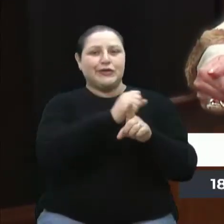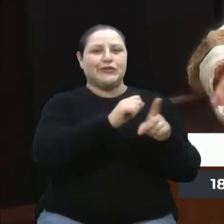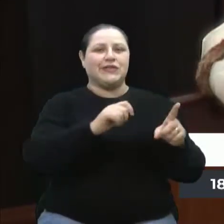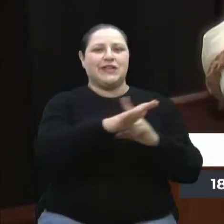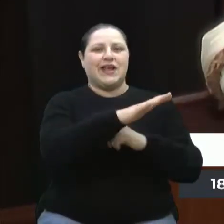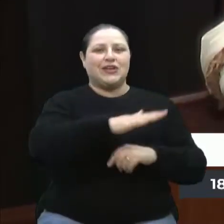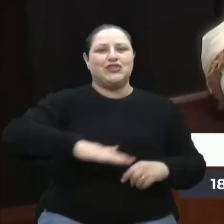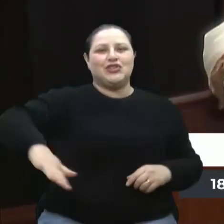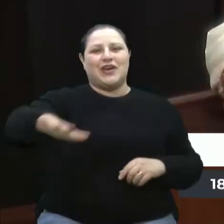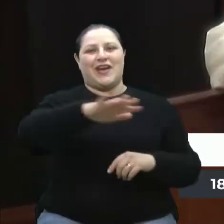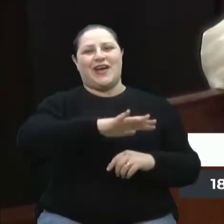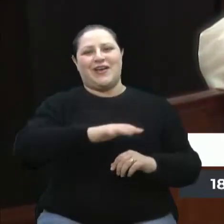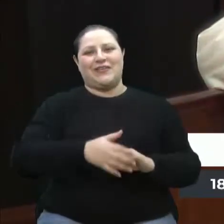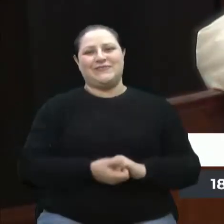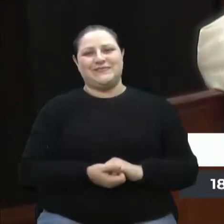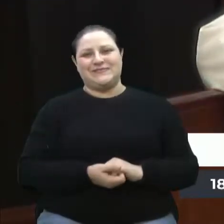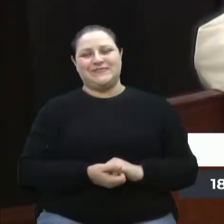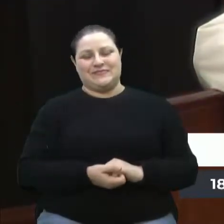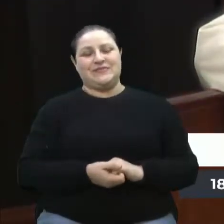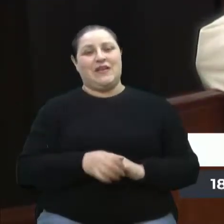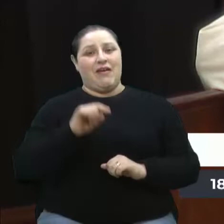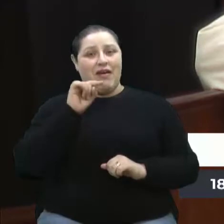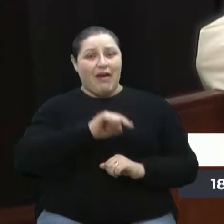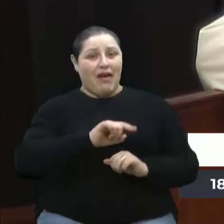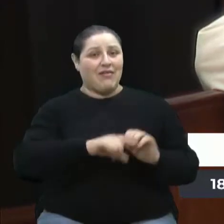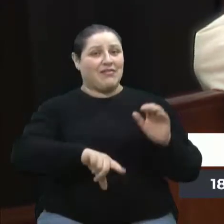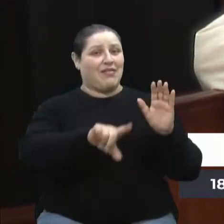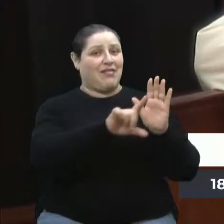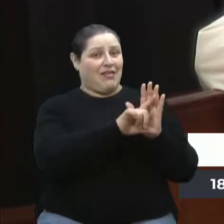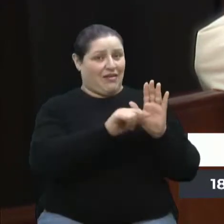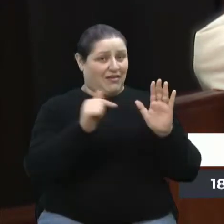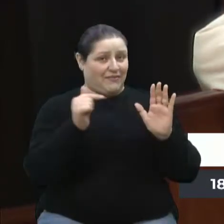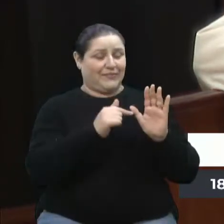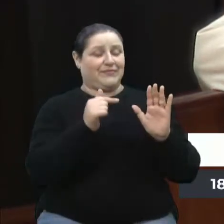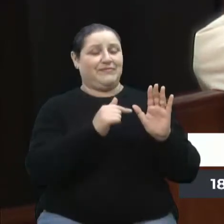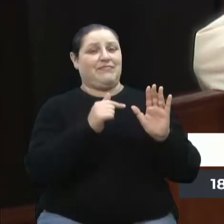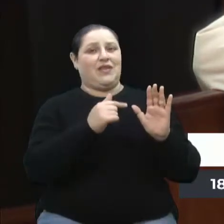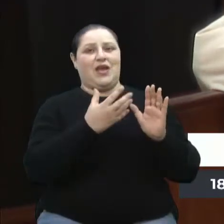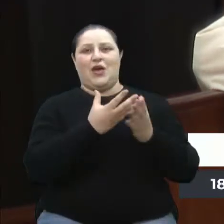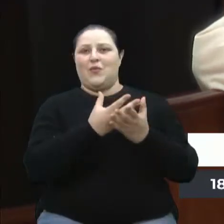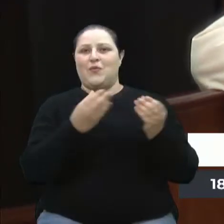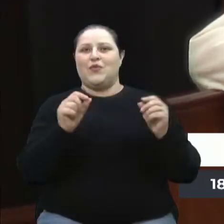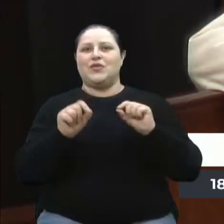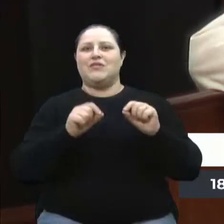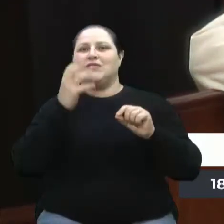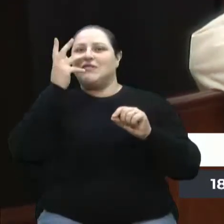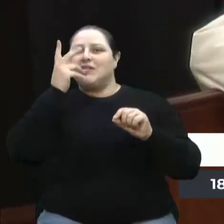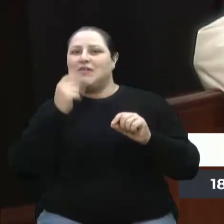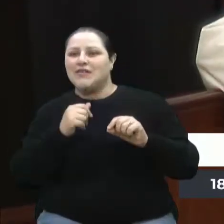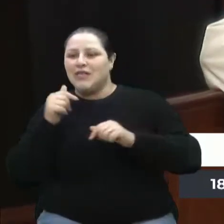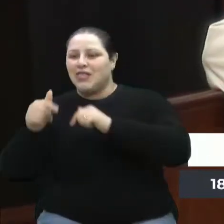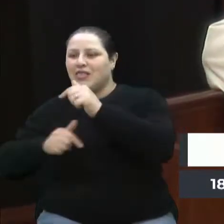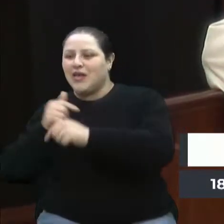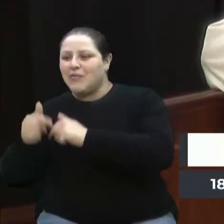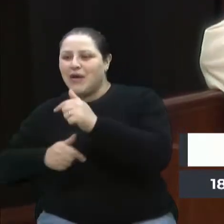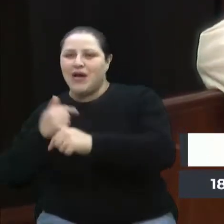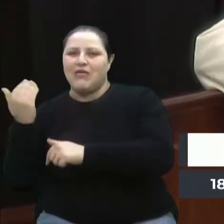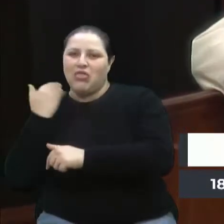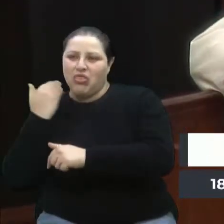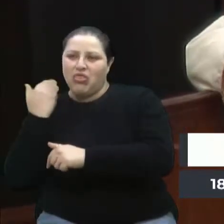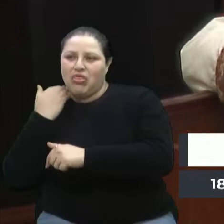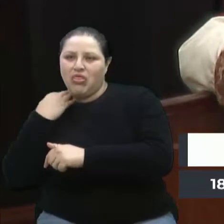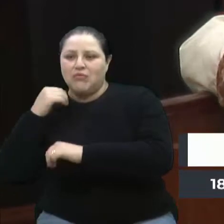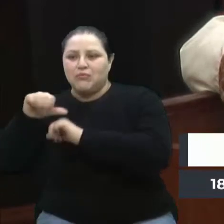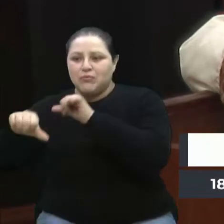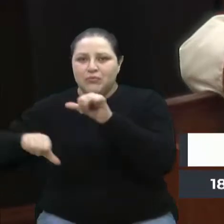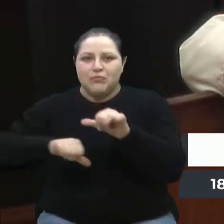geral. Através dessa lei, muitas crianças são tiradas do trabalho infantil. E eu